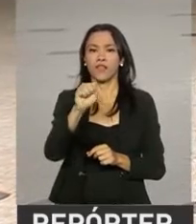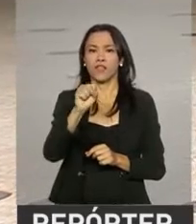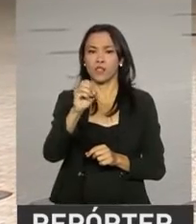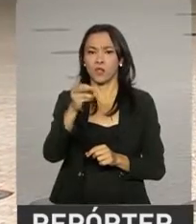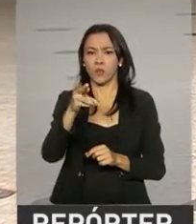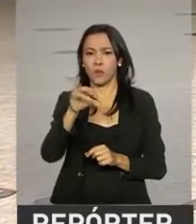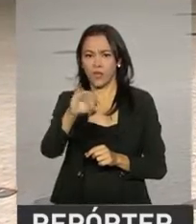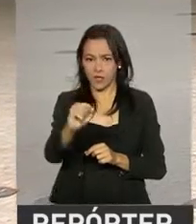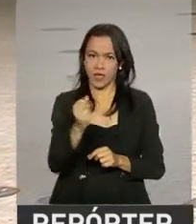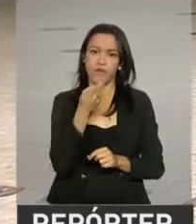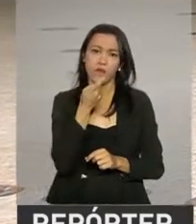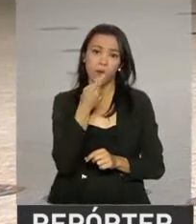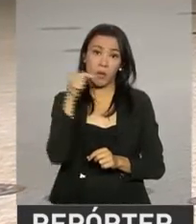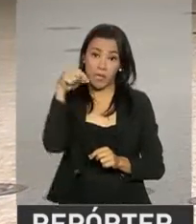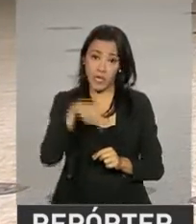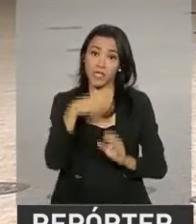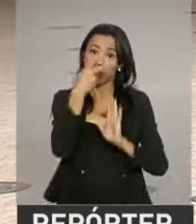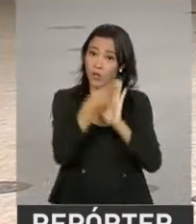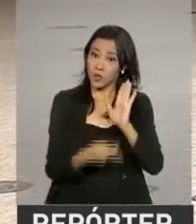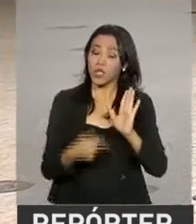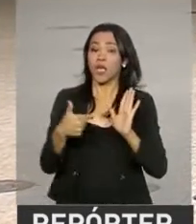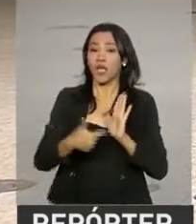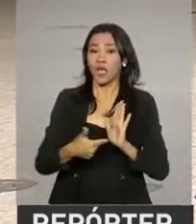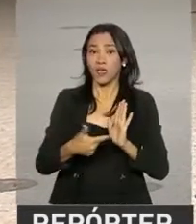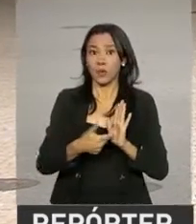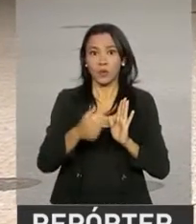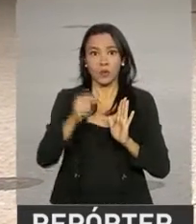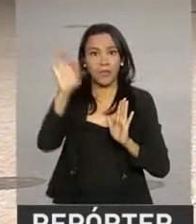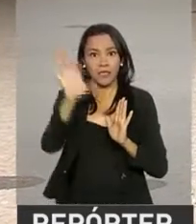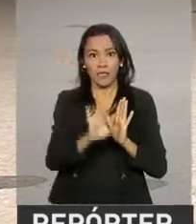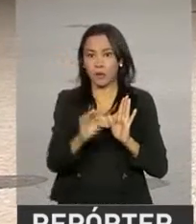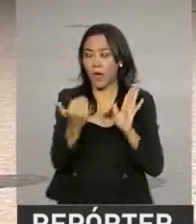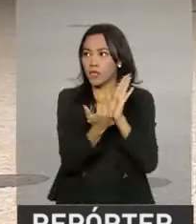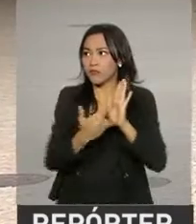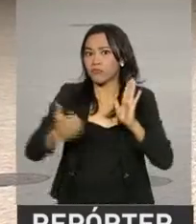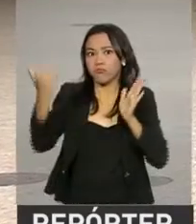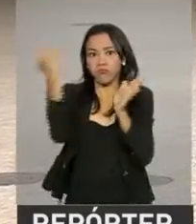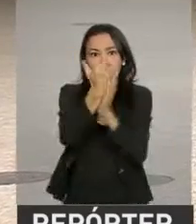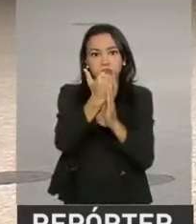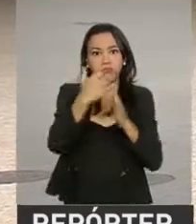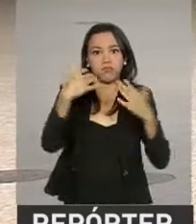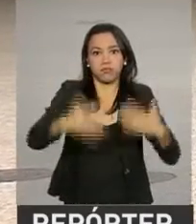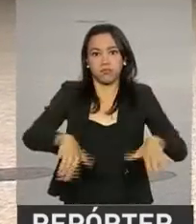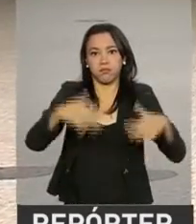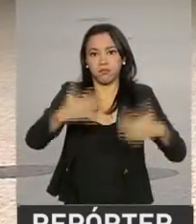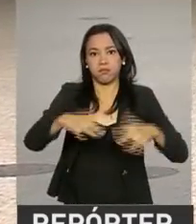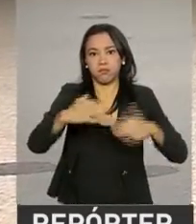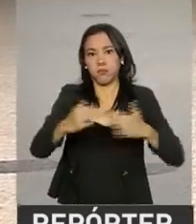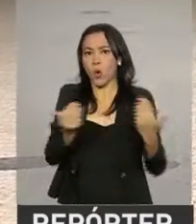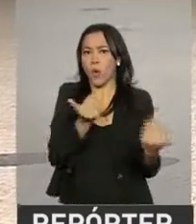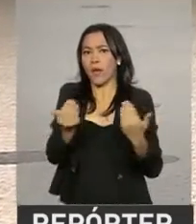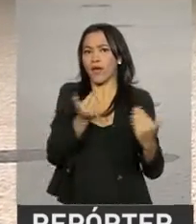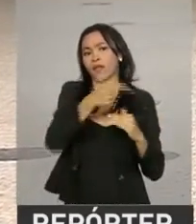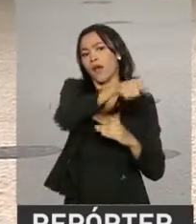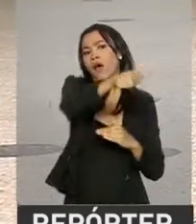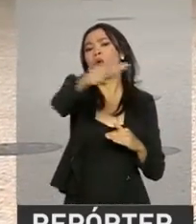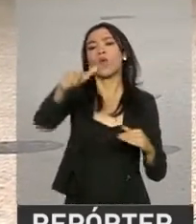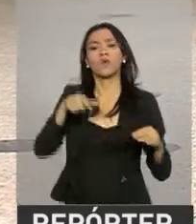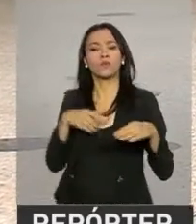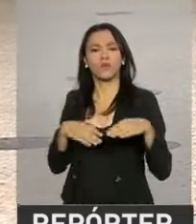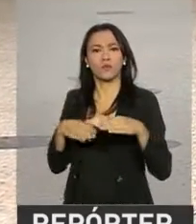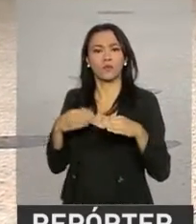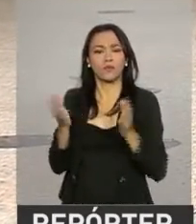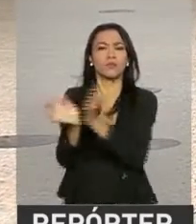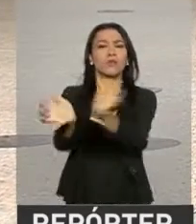Esse é o tema diz que o projeto contemplava percentuais superiores aos praticados com as demais categorias do Serviço